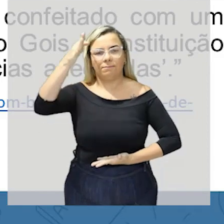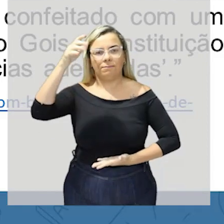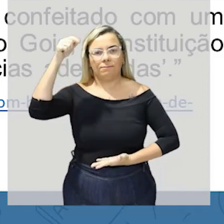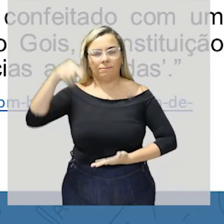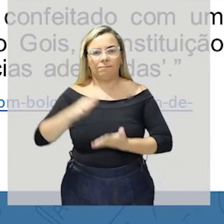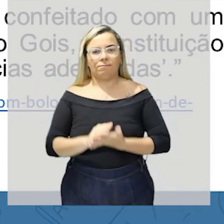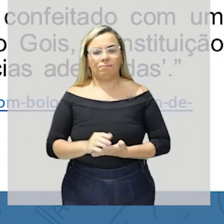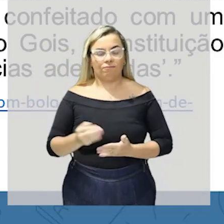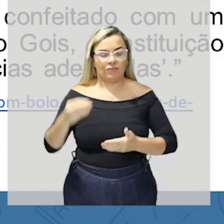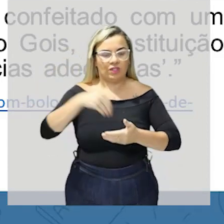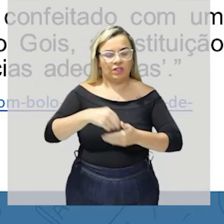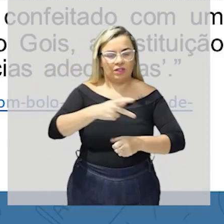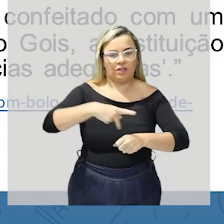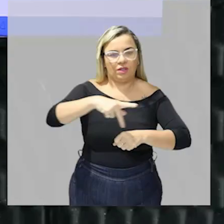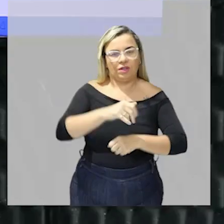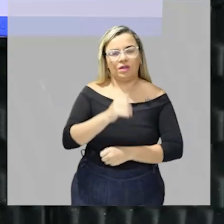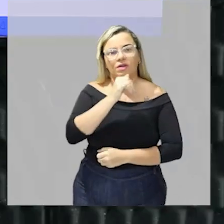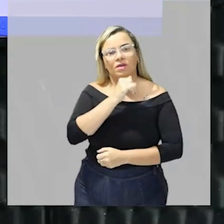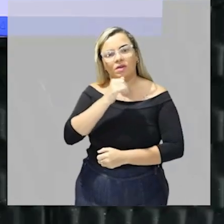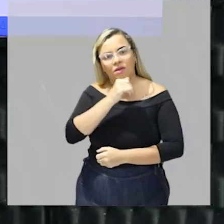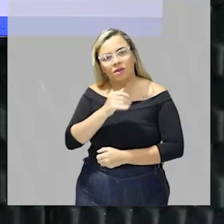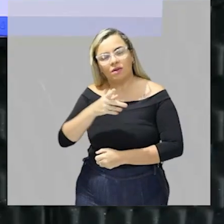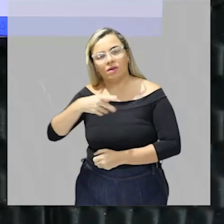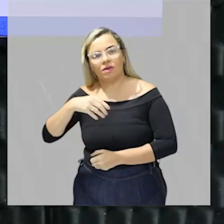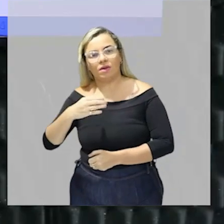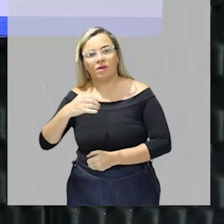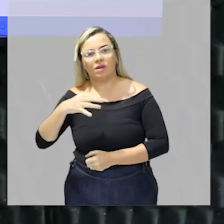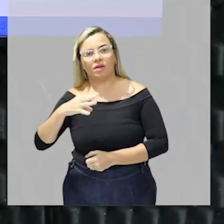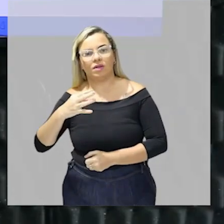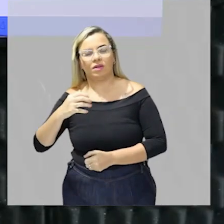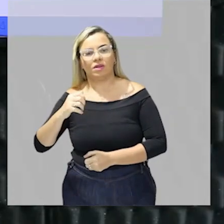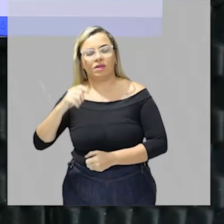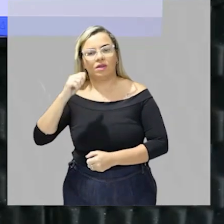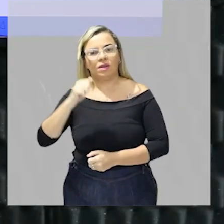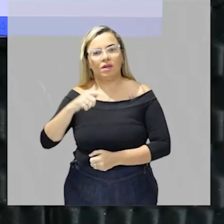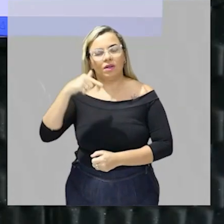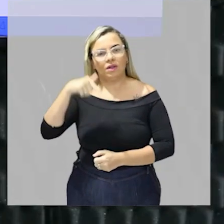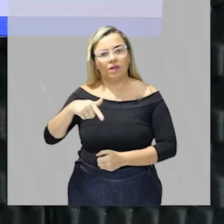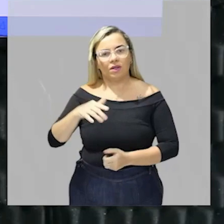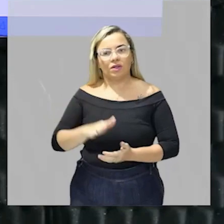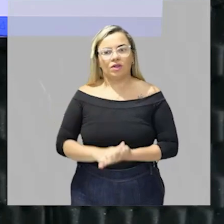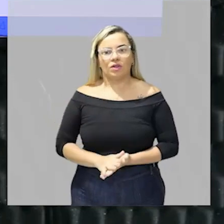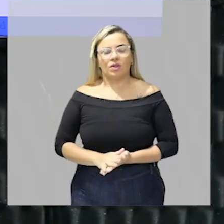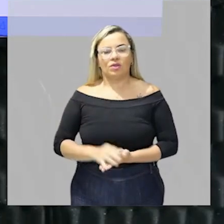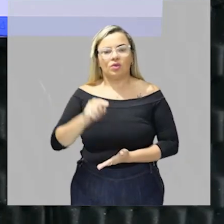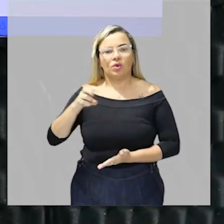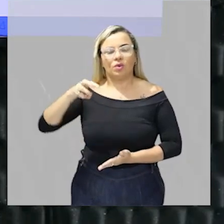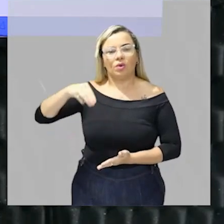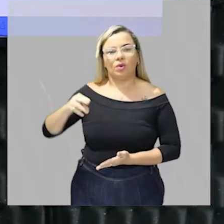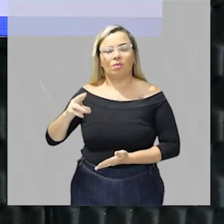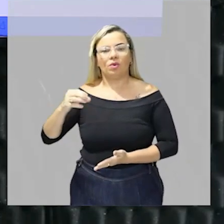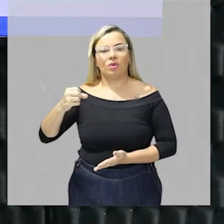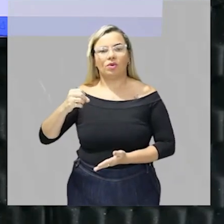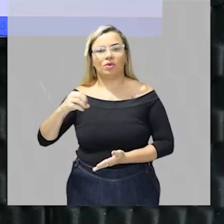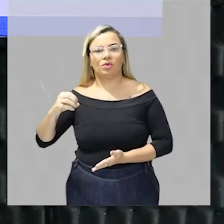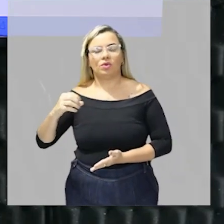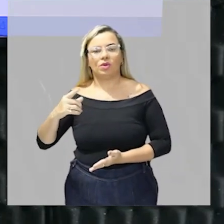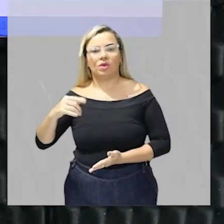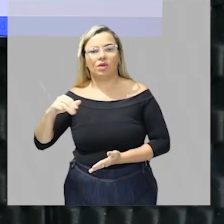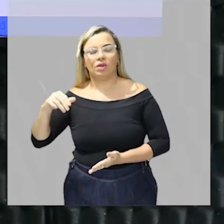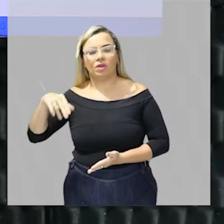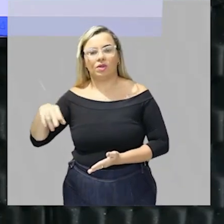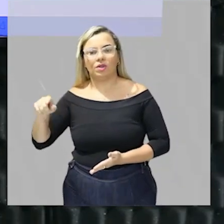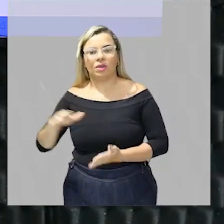da Itália fascista, conduzido ali pelo grande Duce Mussolini, e na Alemanha